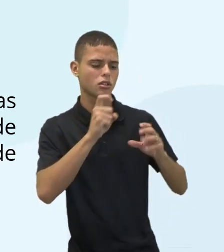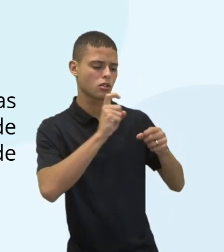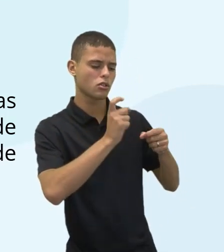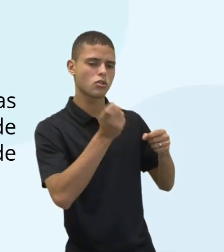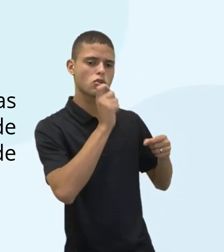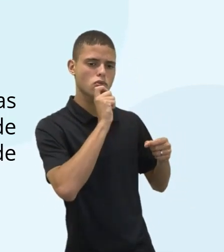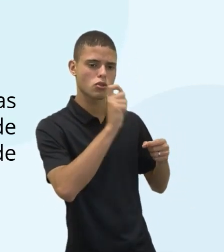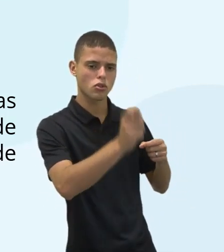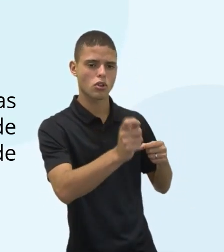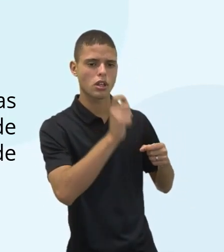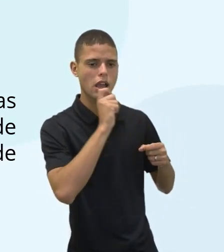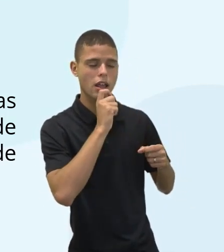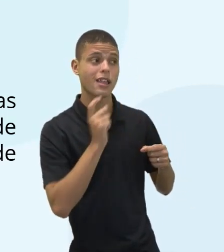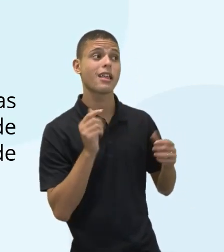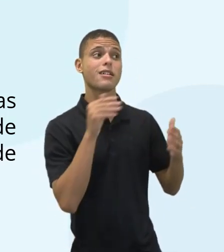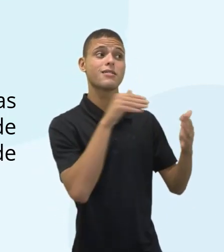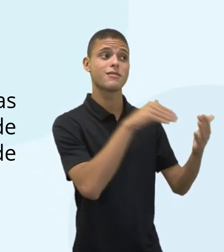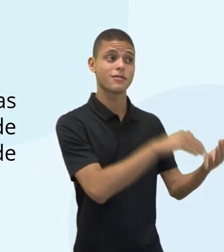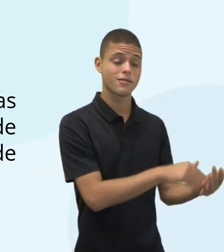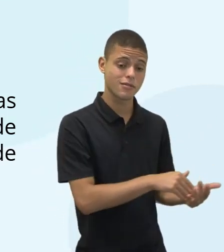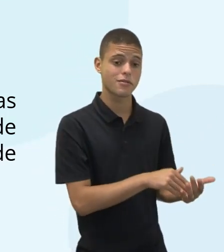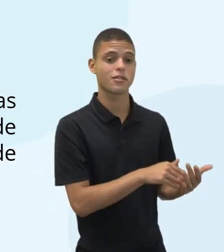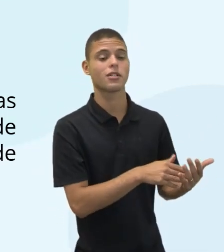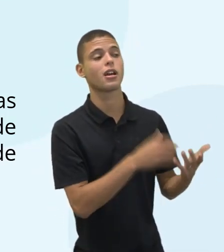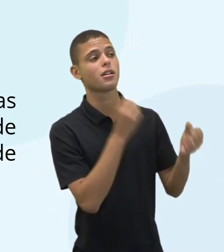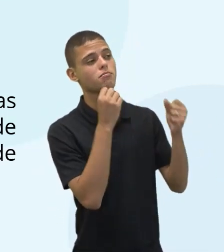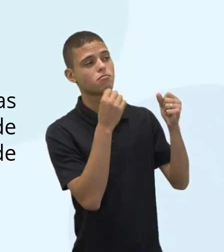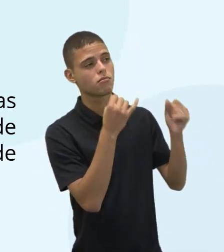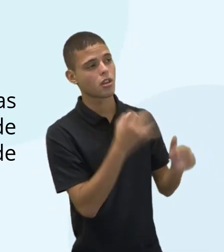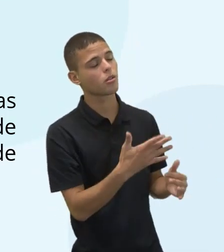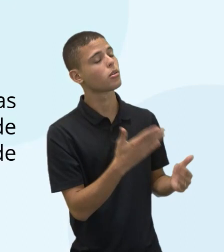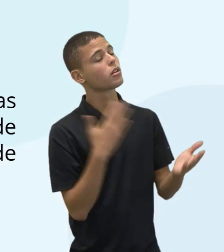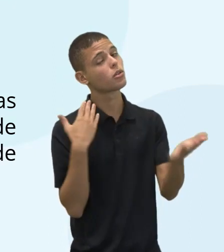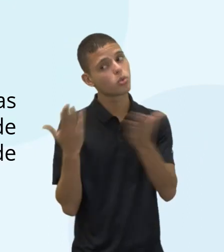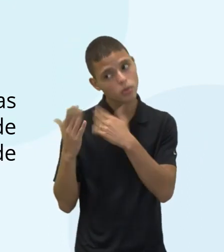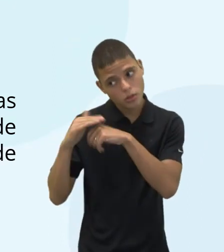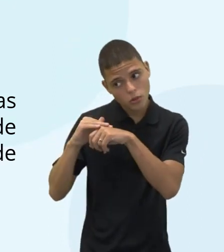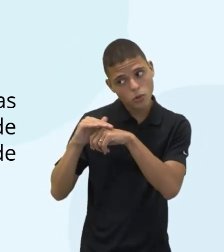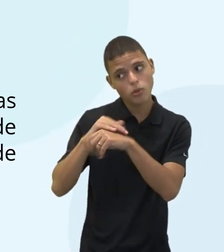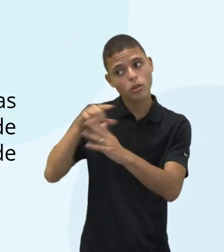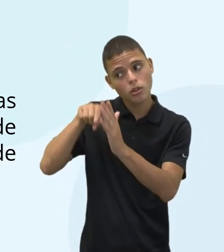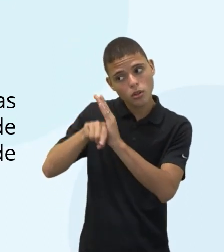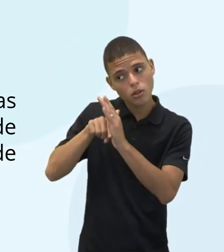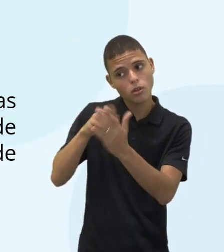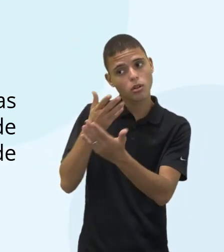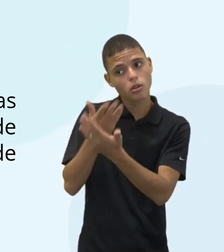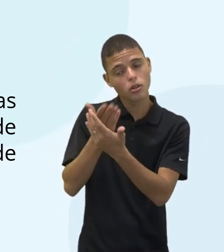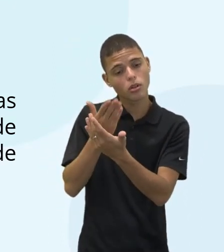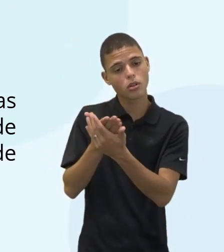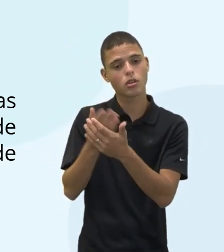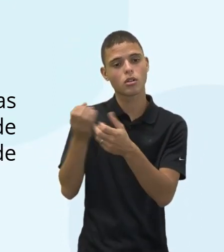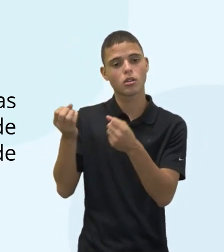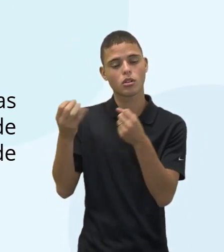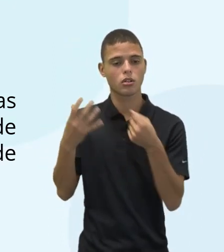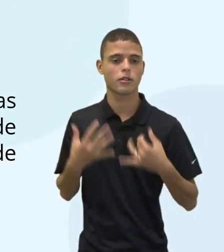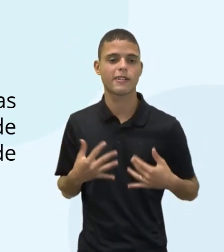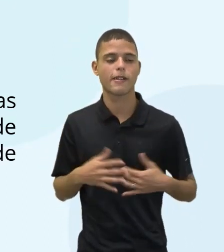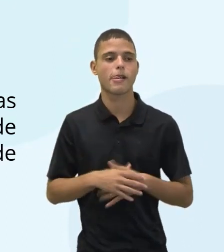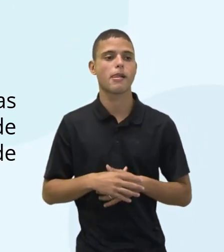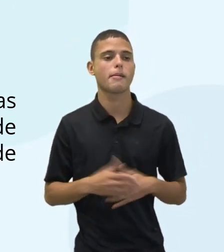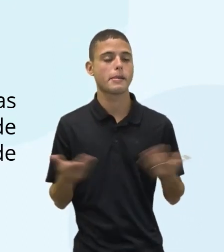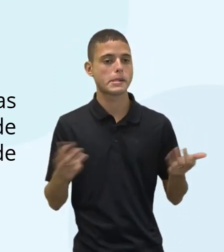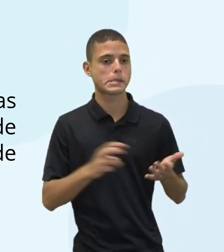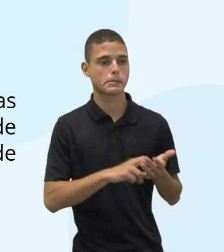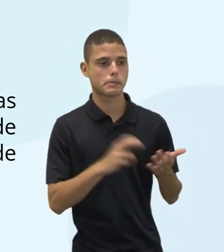que falou com um especialista sobre vacina. E eu não posso falar o nome do noticiário, mas Mais eu vi uma isso fake. hoje cedo. Mas é